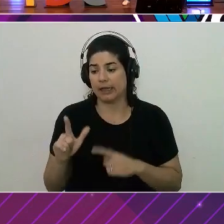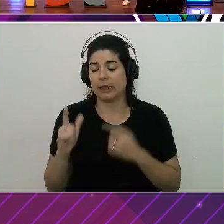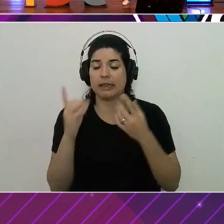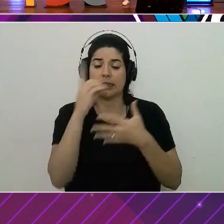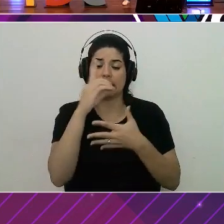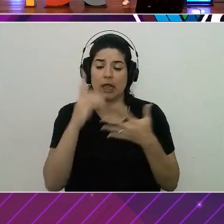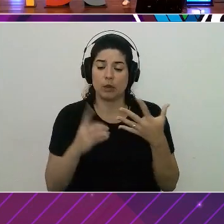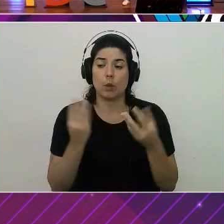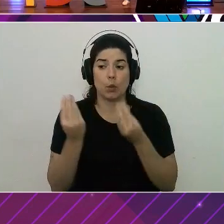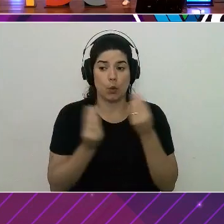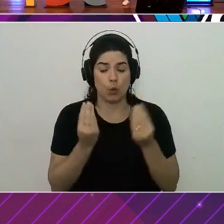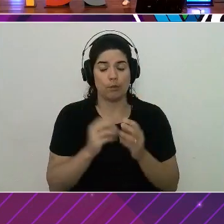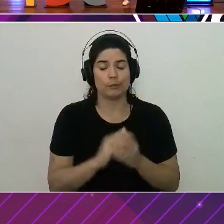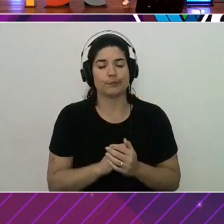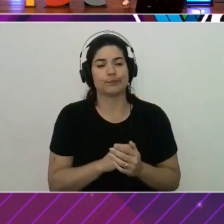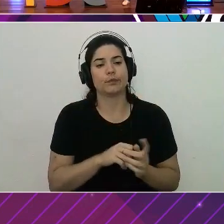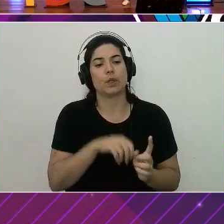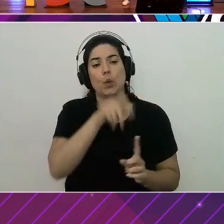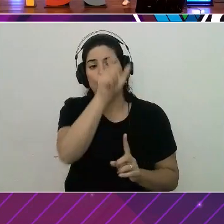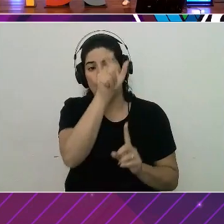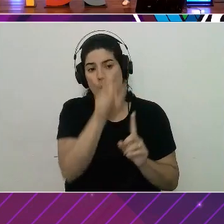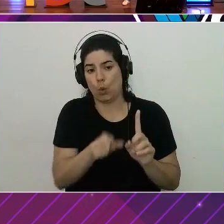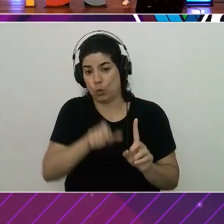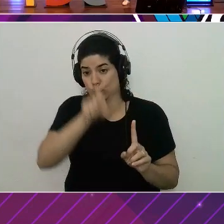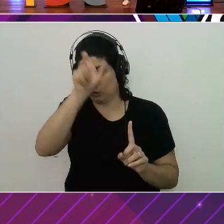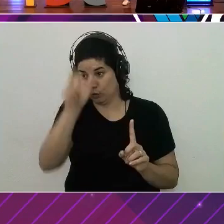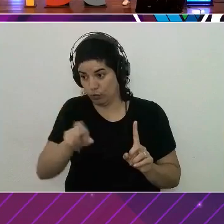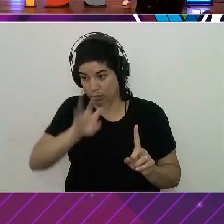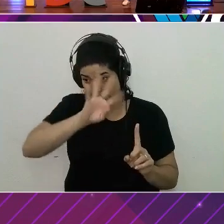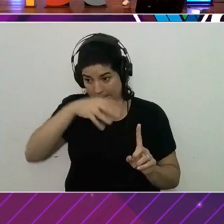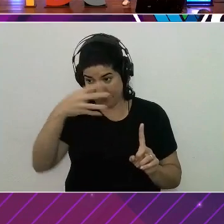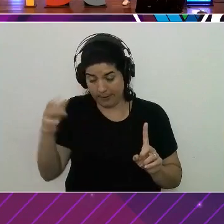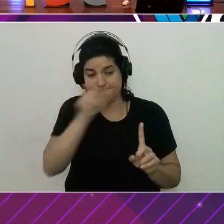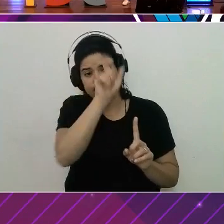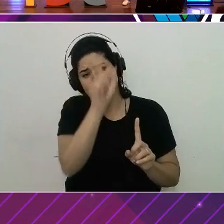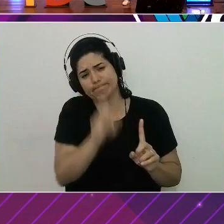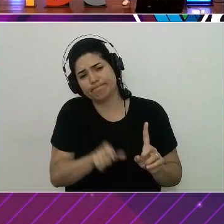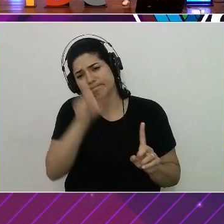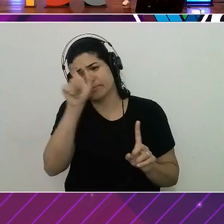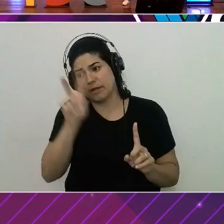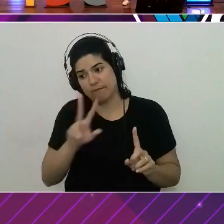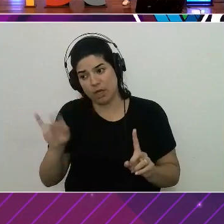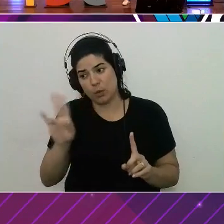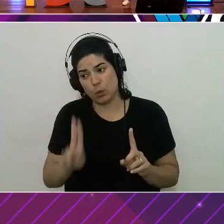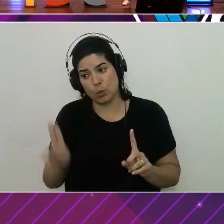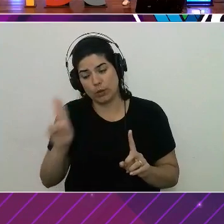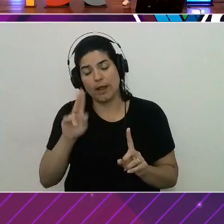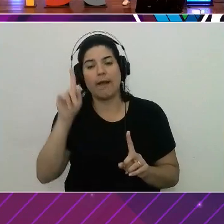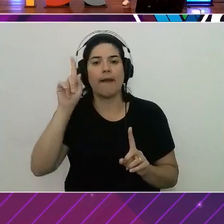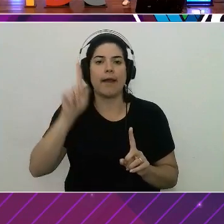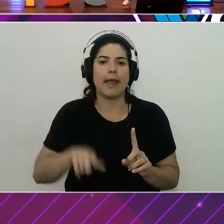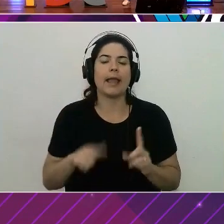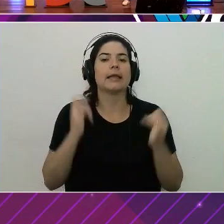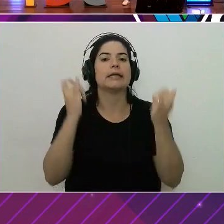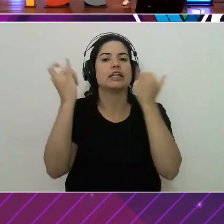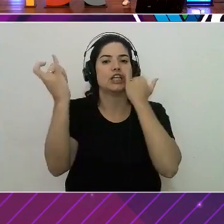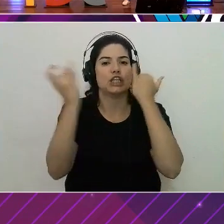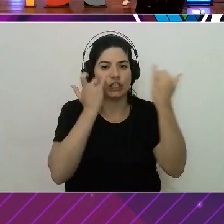essas colunas da minha tabela são é o que você vai usar como informações de